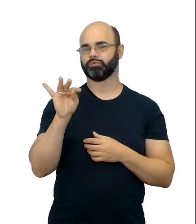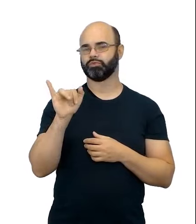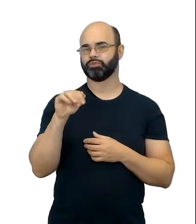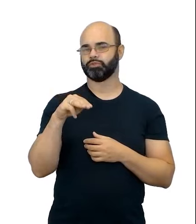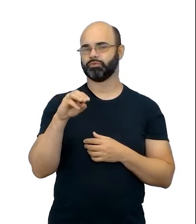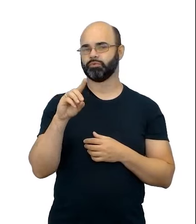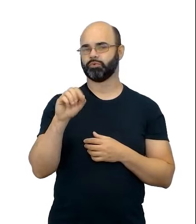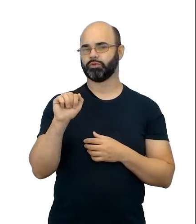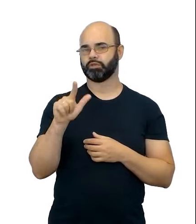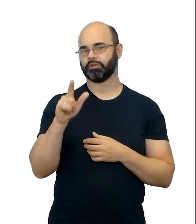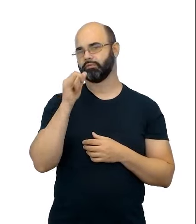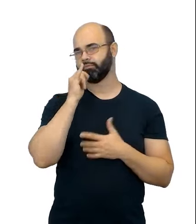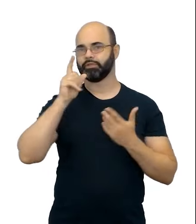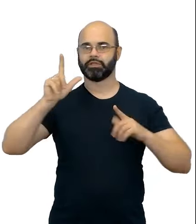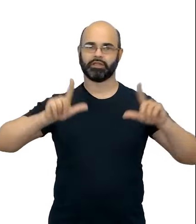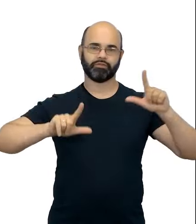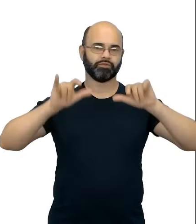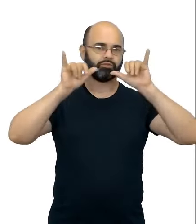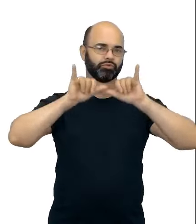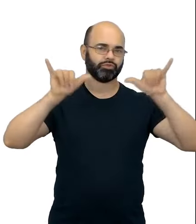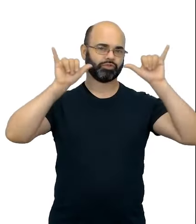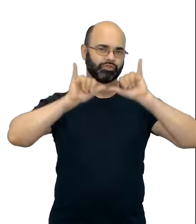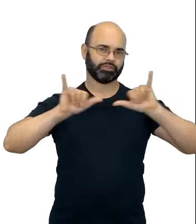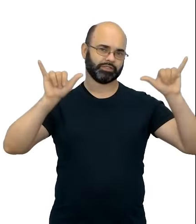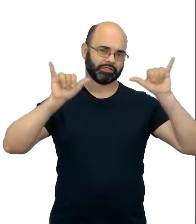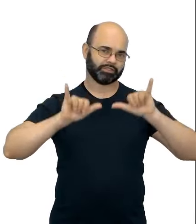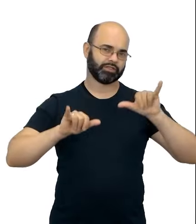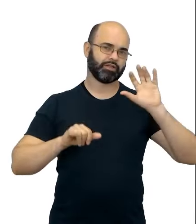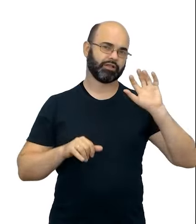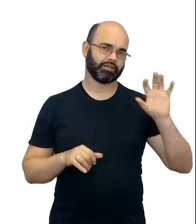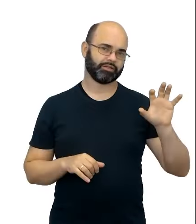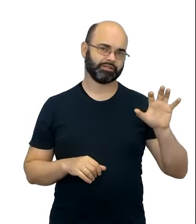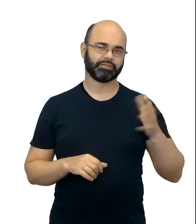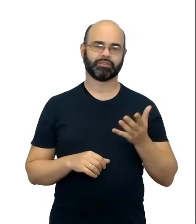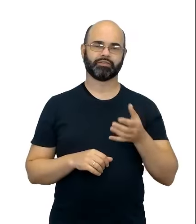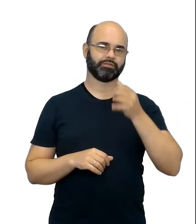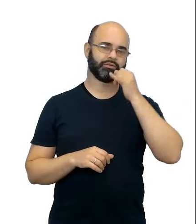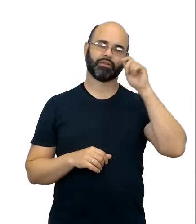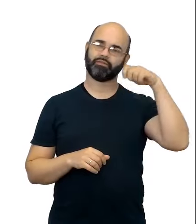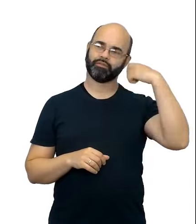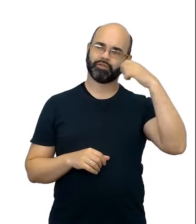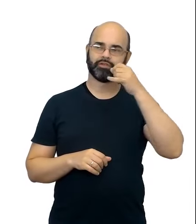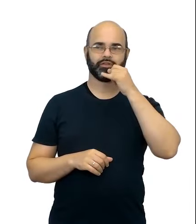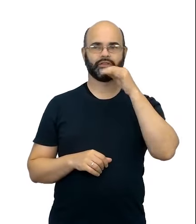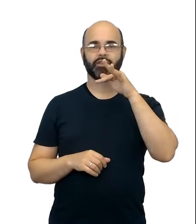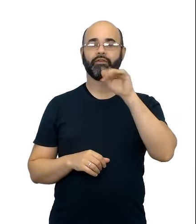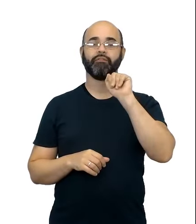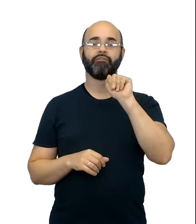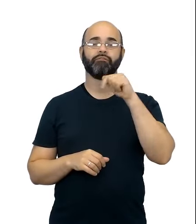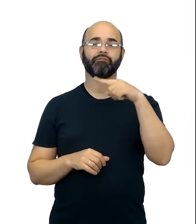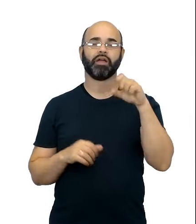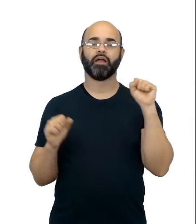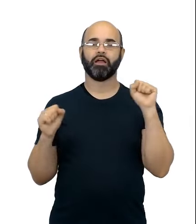televisiva, as notícias televisivas e os vídeos de fãs no YouTube. Então, a palavra texto vai. Isso